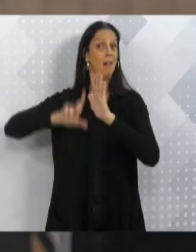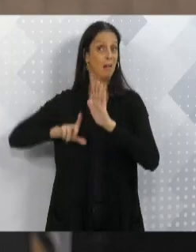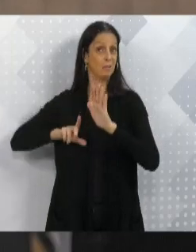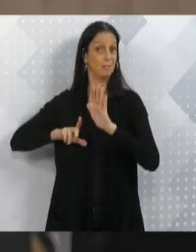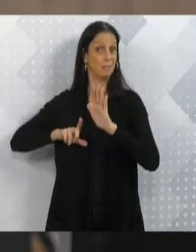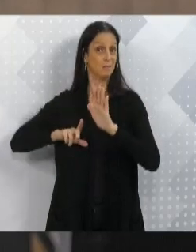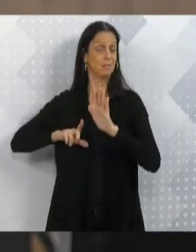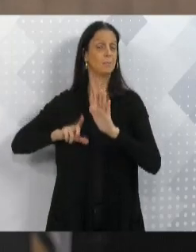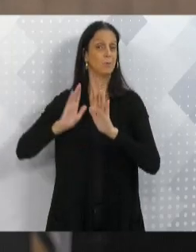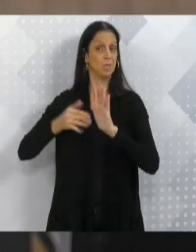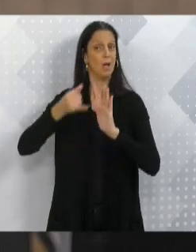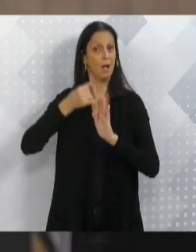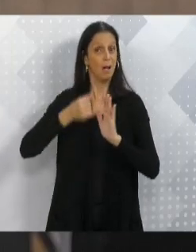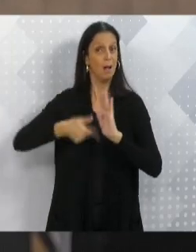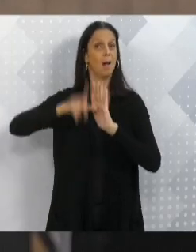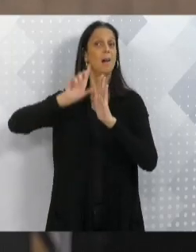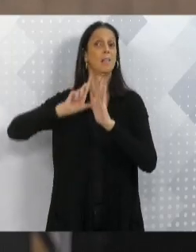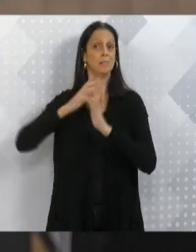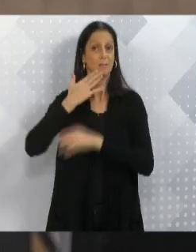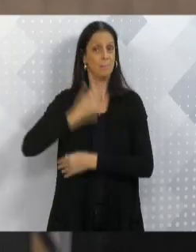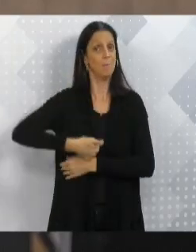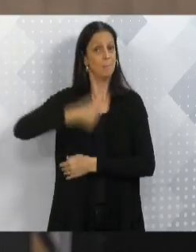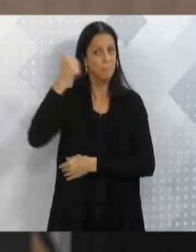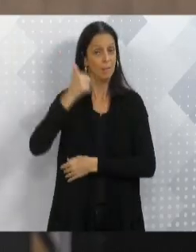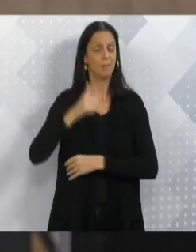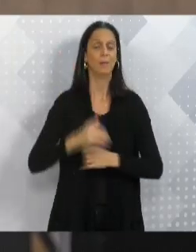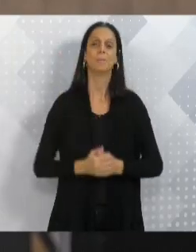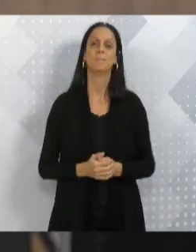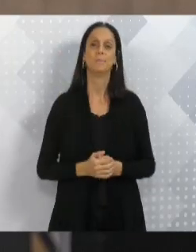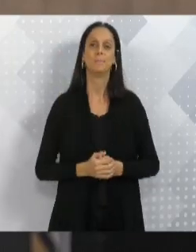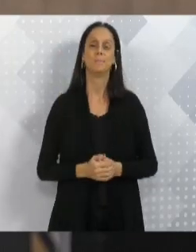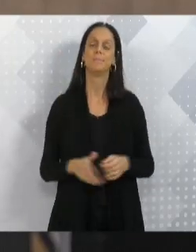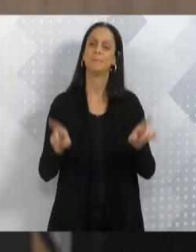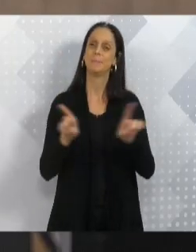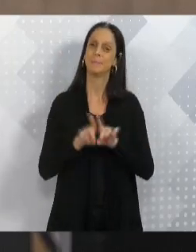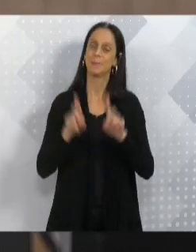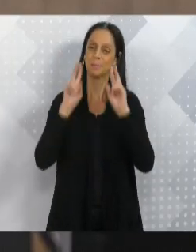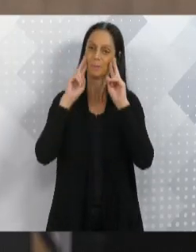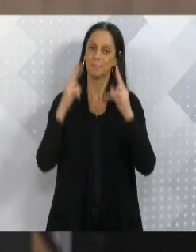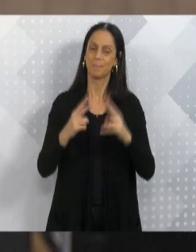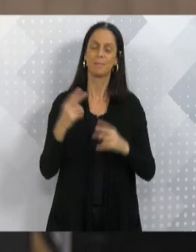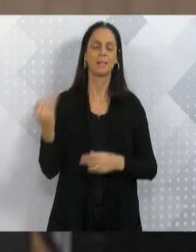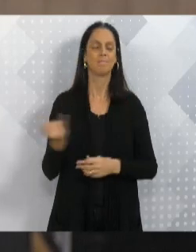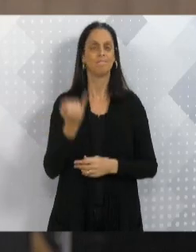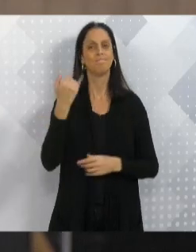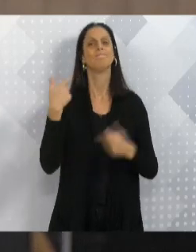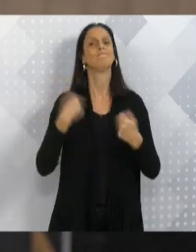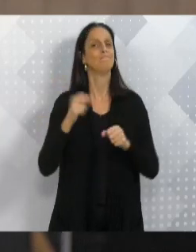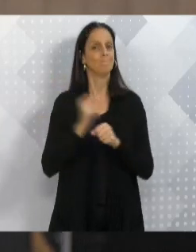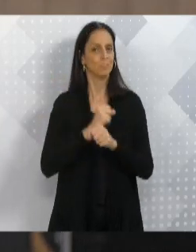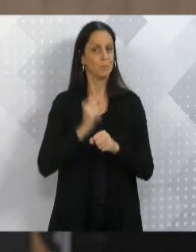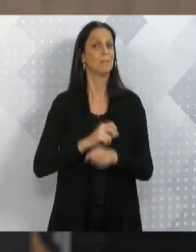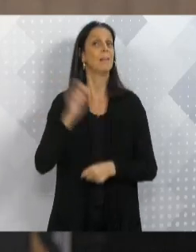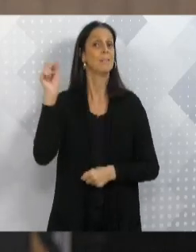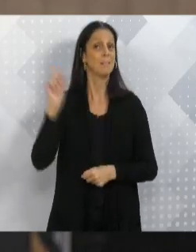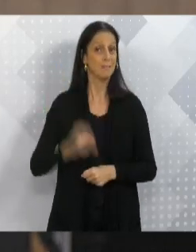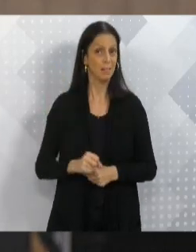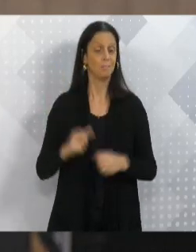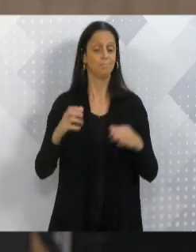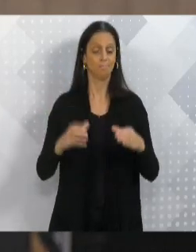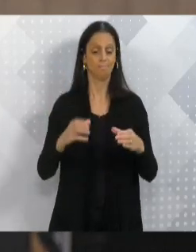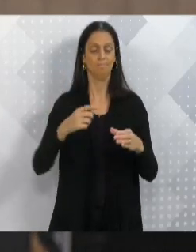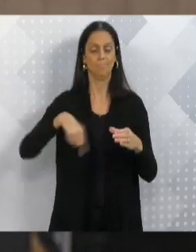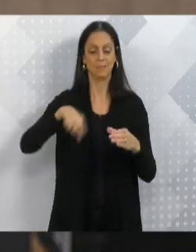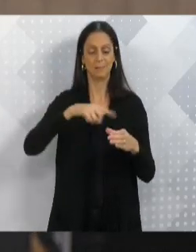maneira preventiva e antecipada. Ao mesmo tempo, reconheço a importância de construção dessa rotatória que Vossa Excelência citou, e gostaria de citar também